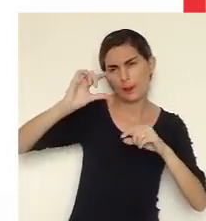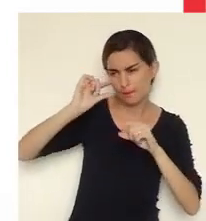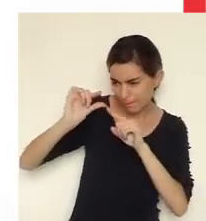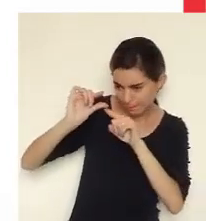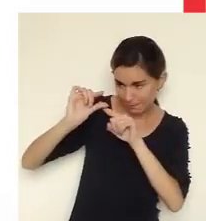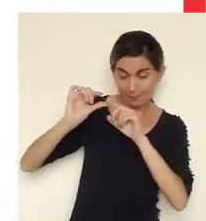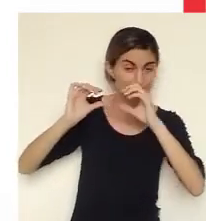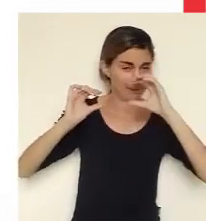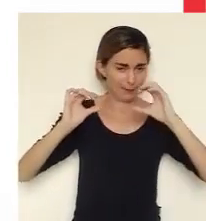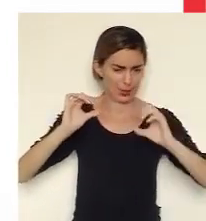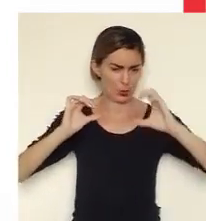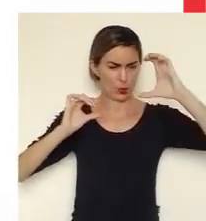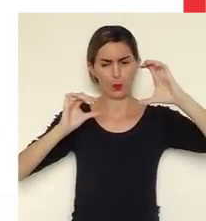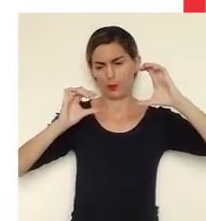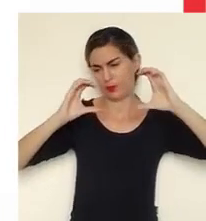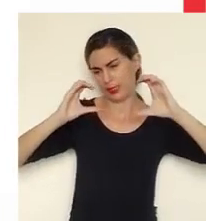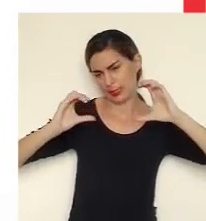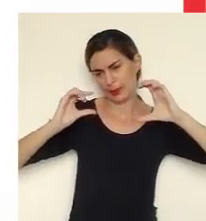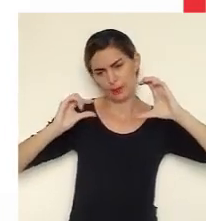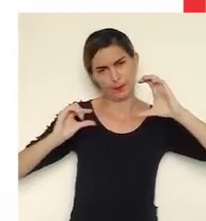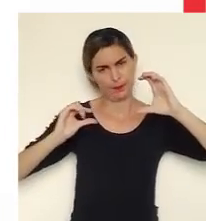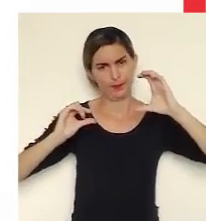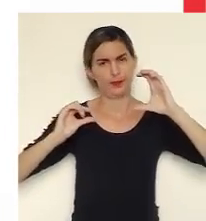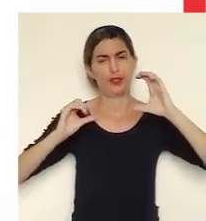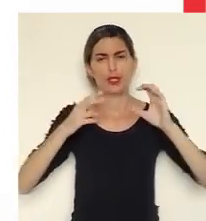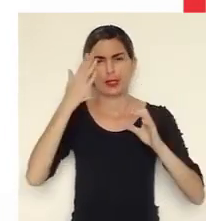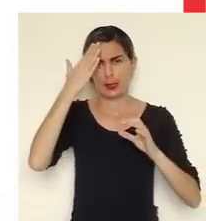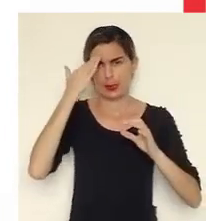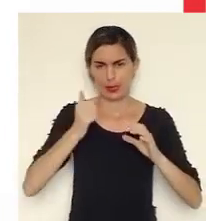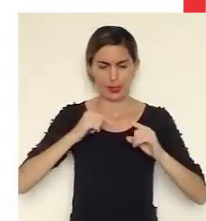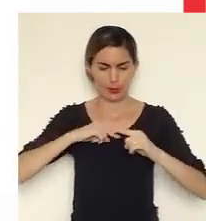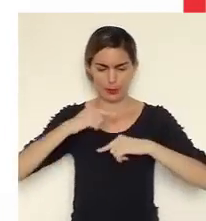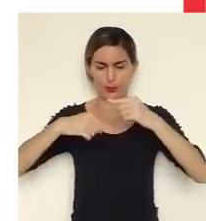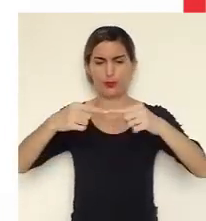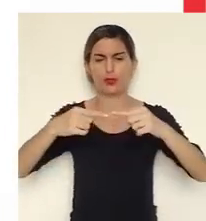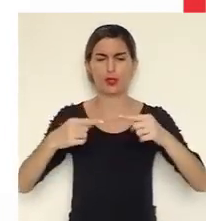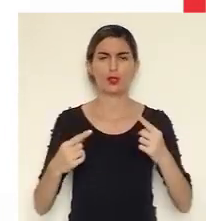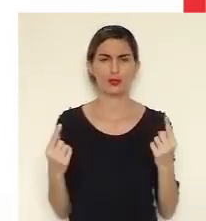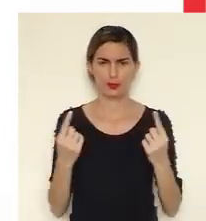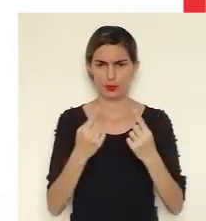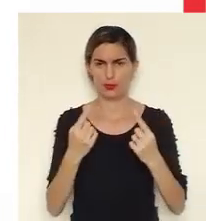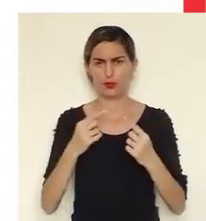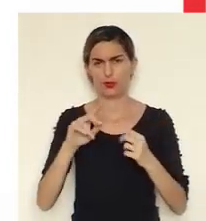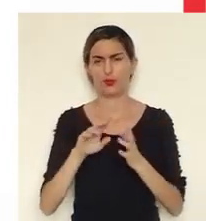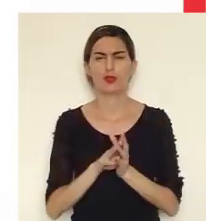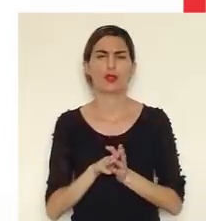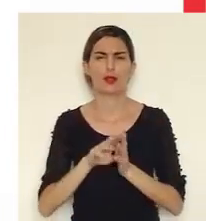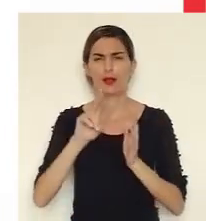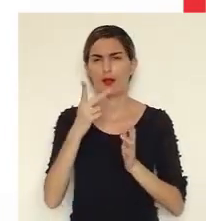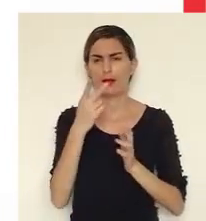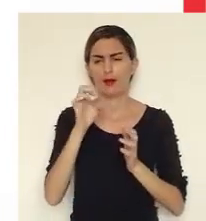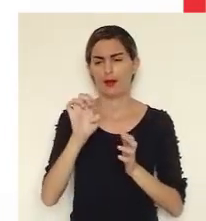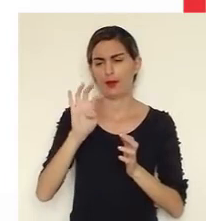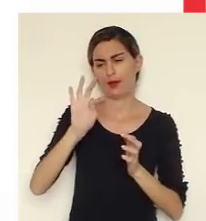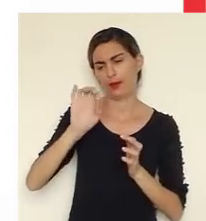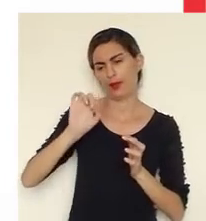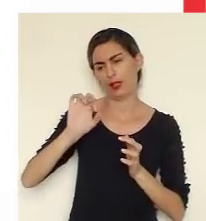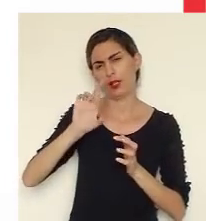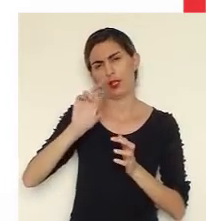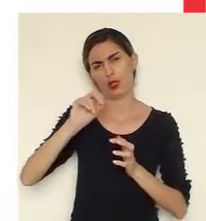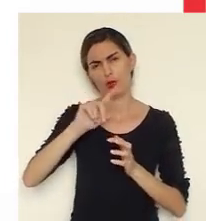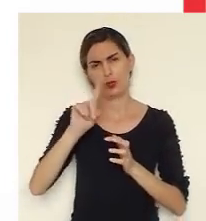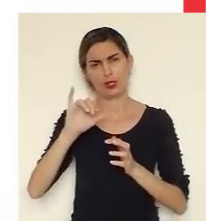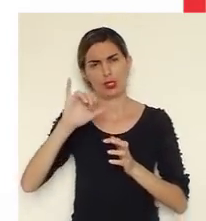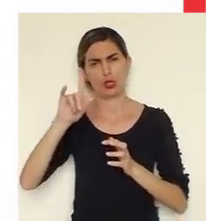um Czinho minúsculo. Então, sabendo que os progenitores são ambos heterozigotos,